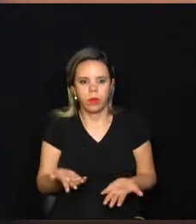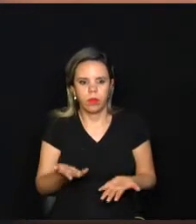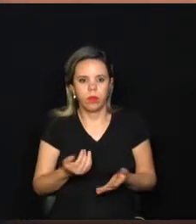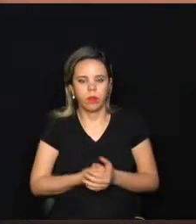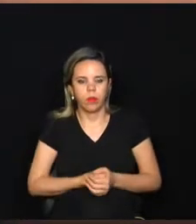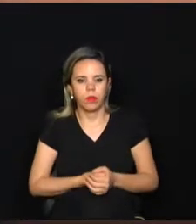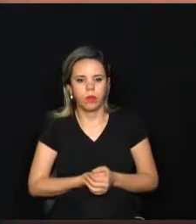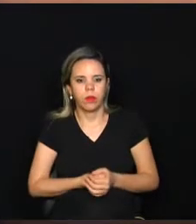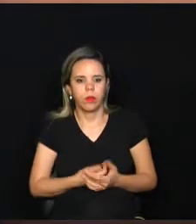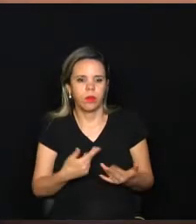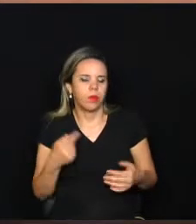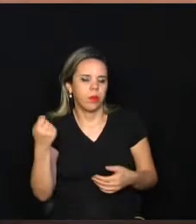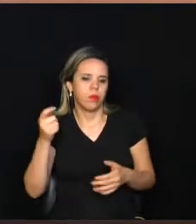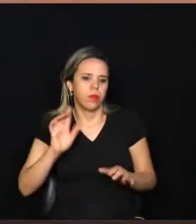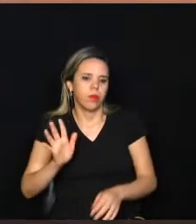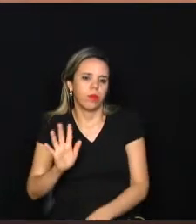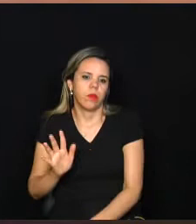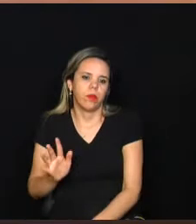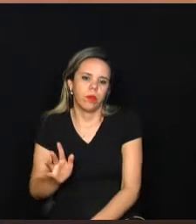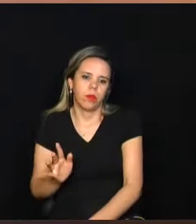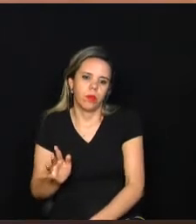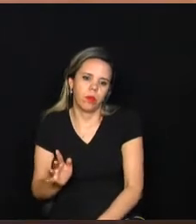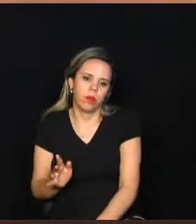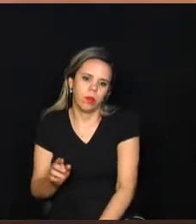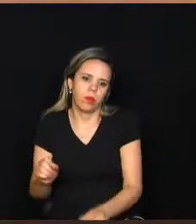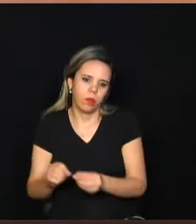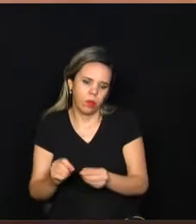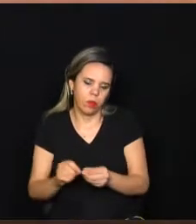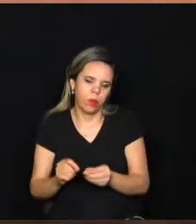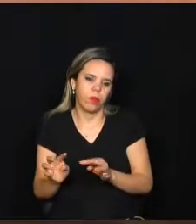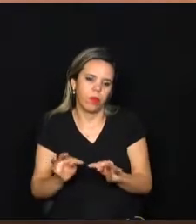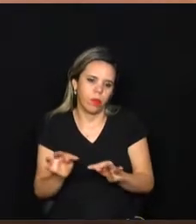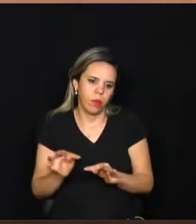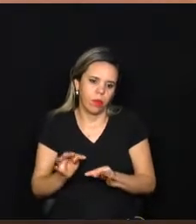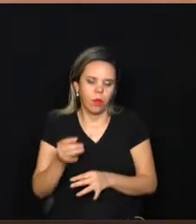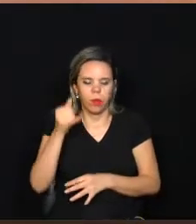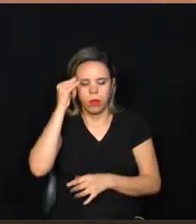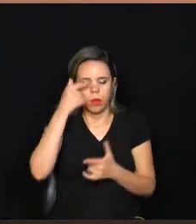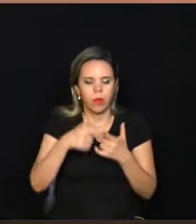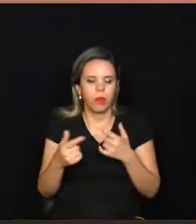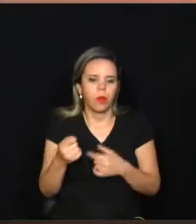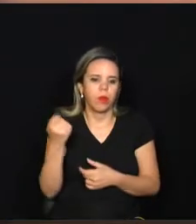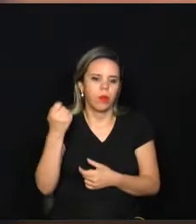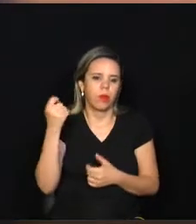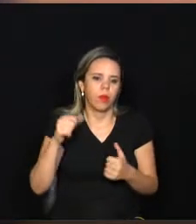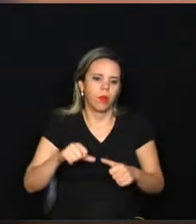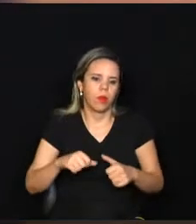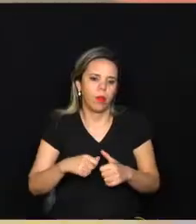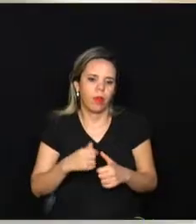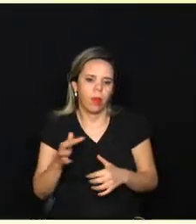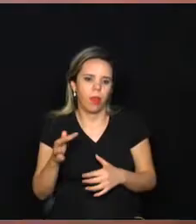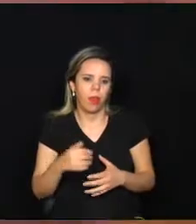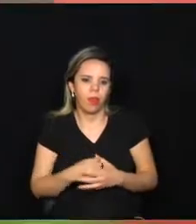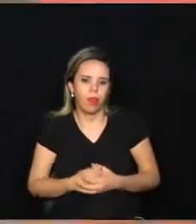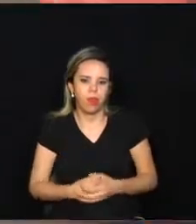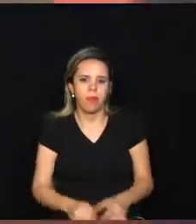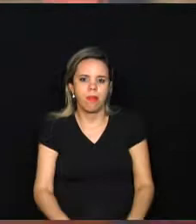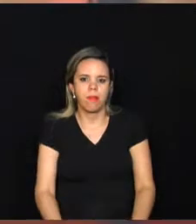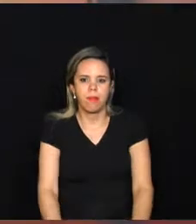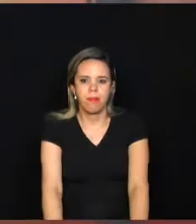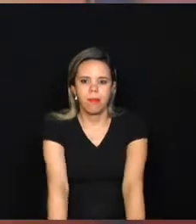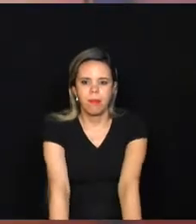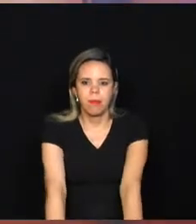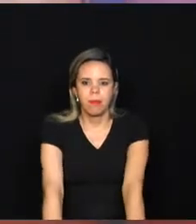uma coisa muito grave. Pode ser feito ali uma prevenção, prevenindo de acontecer alguma coisa pior no futuro.